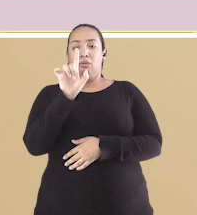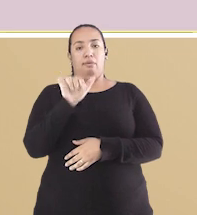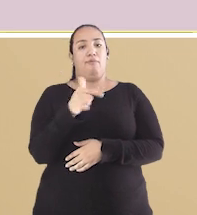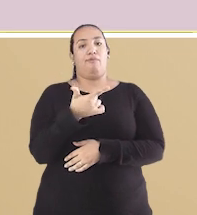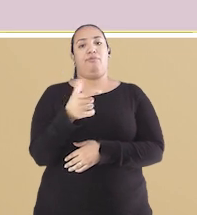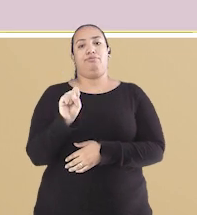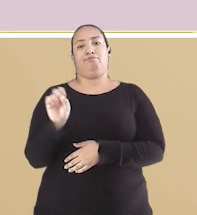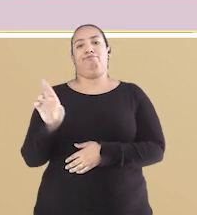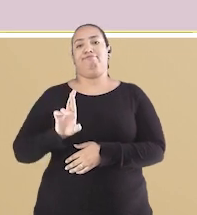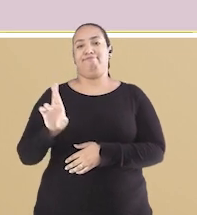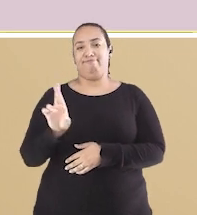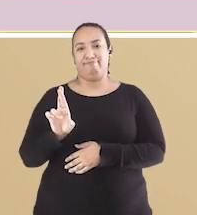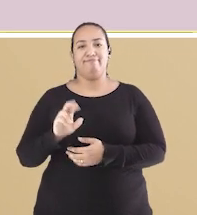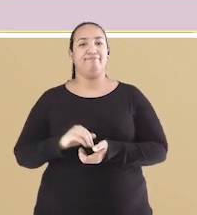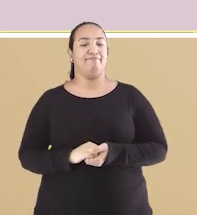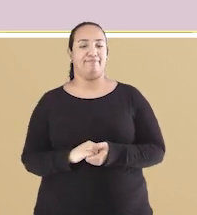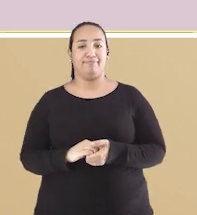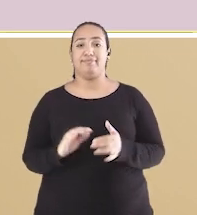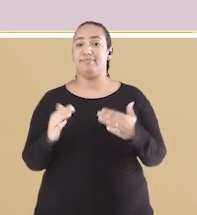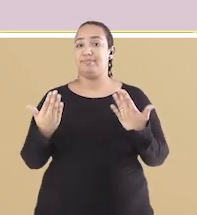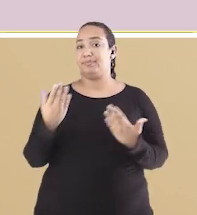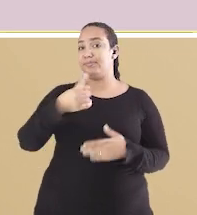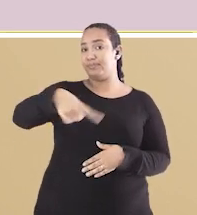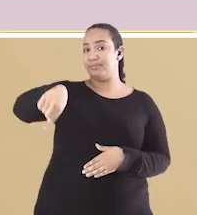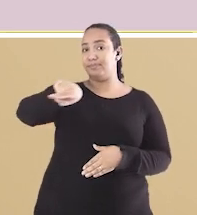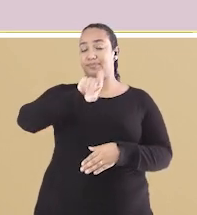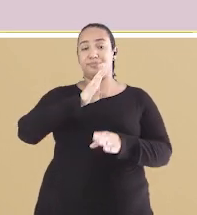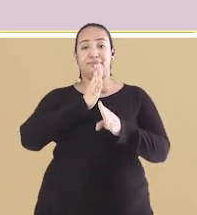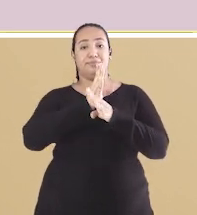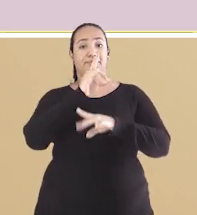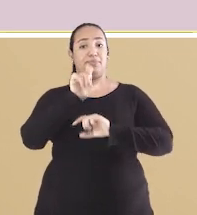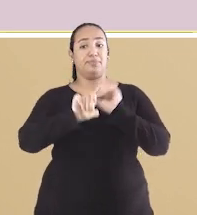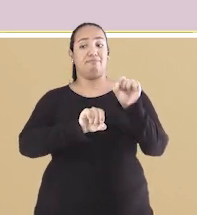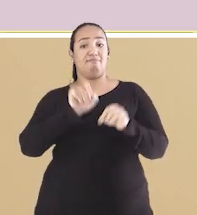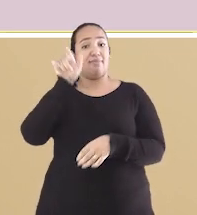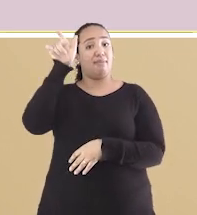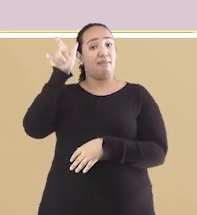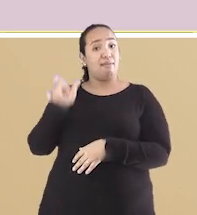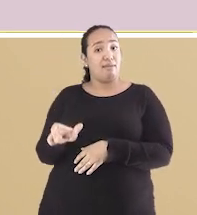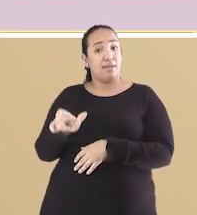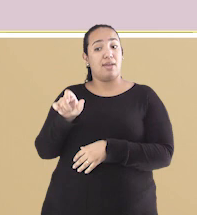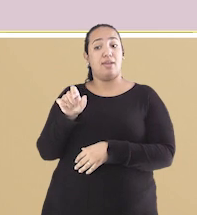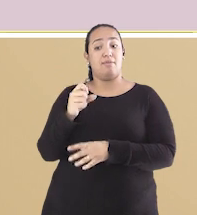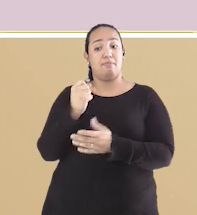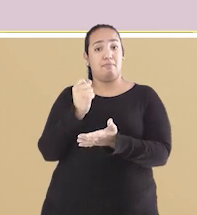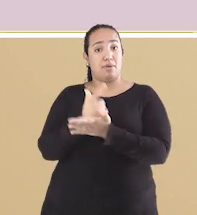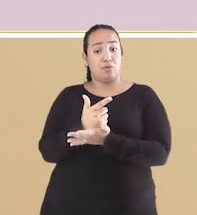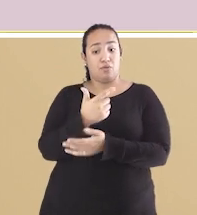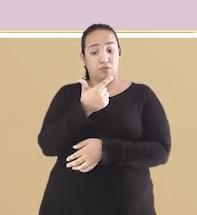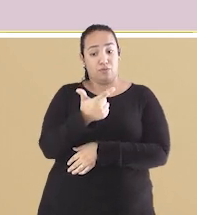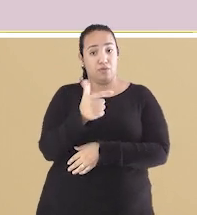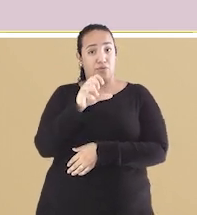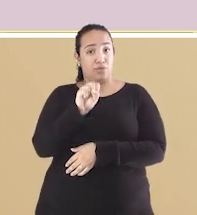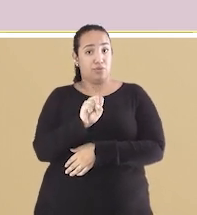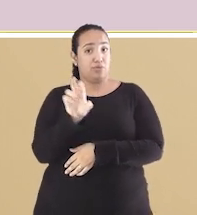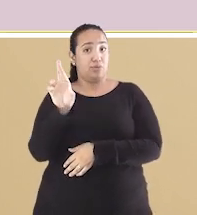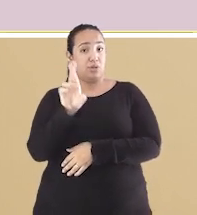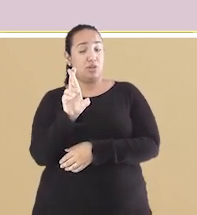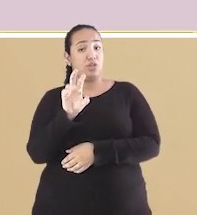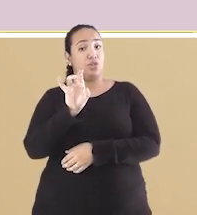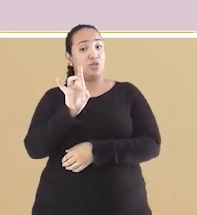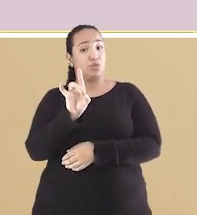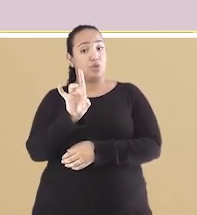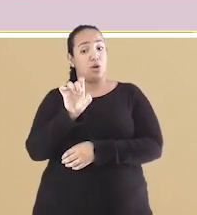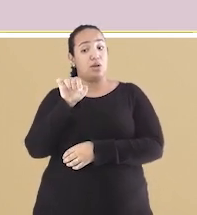R$ 28. Logo, descobrimos que na conta de água de Paulo, R$ 28 é cobrado